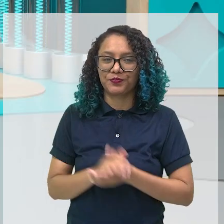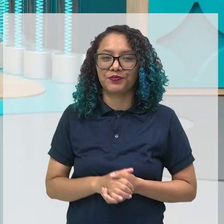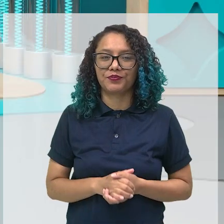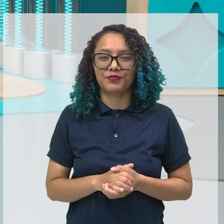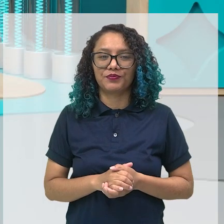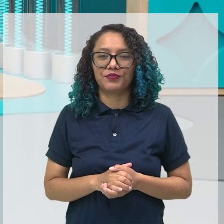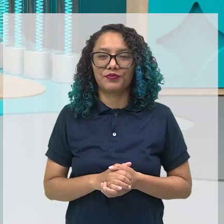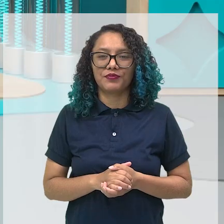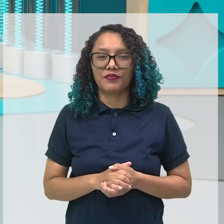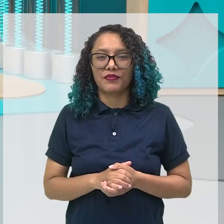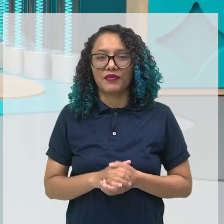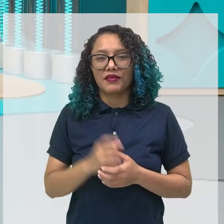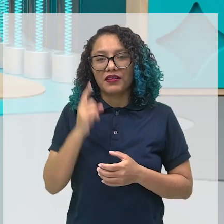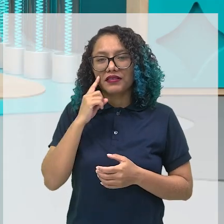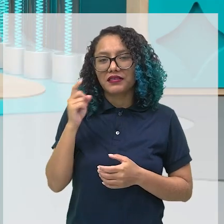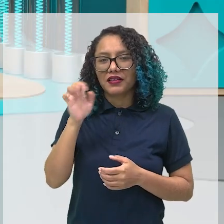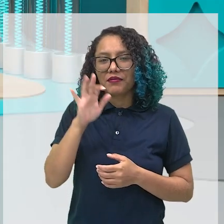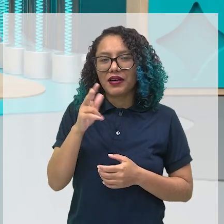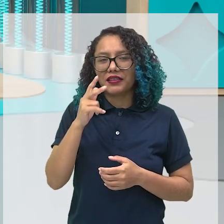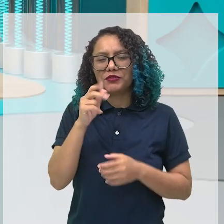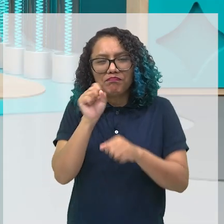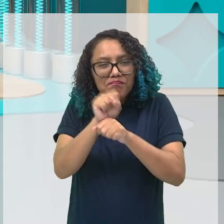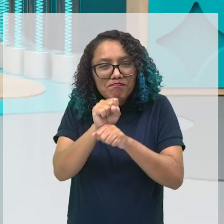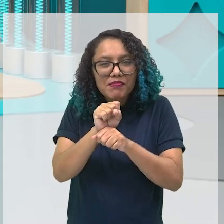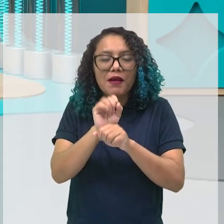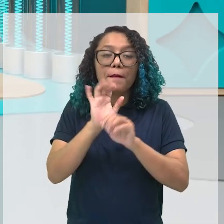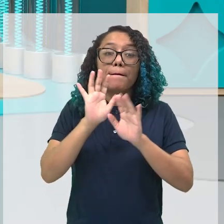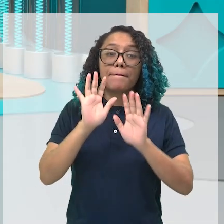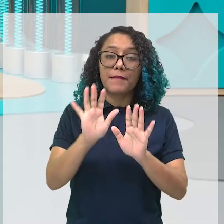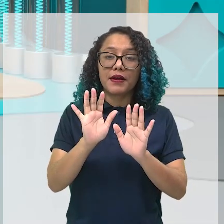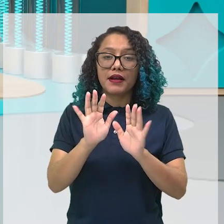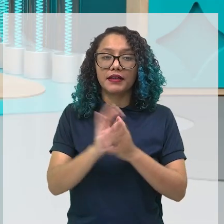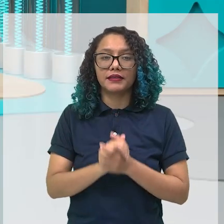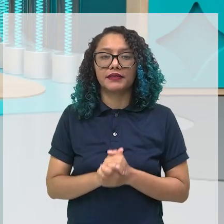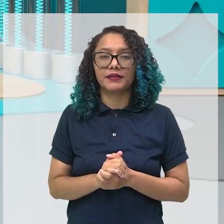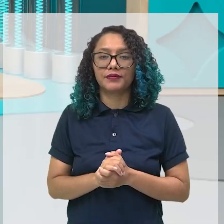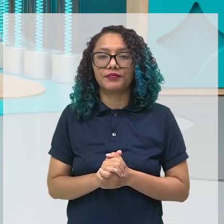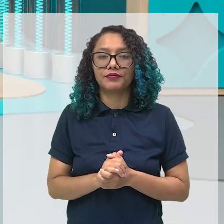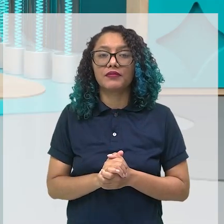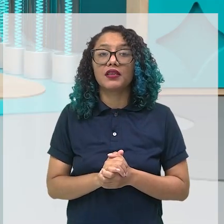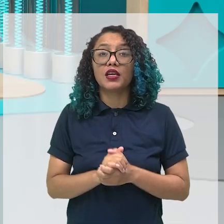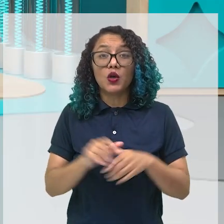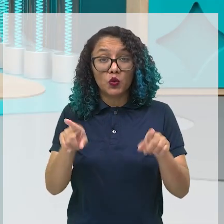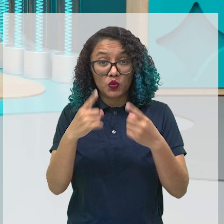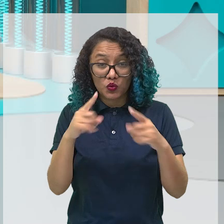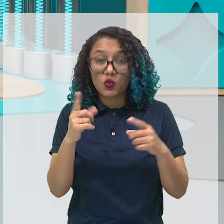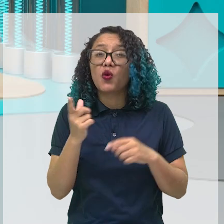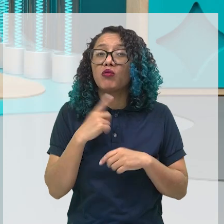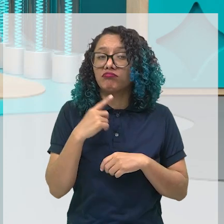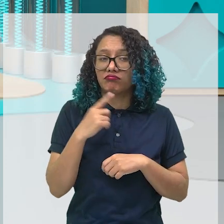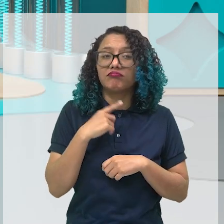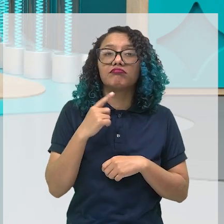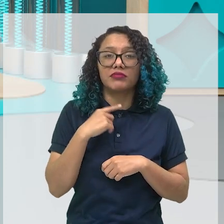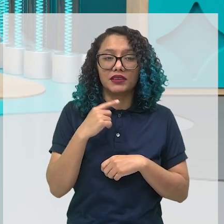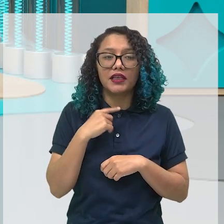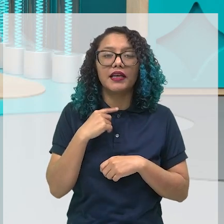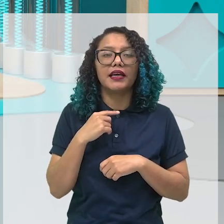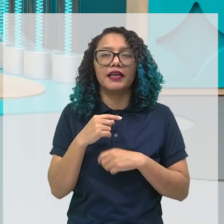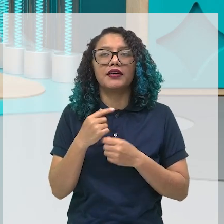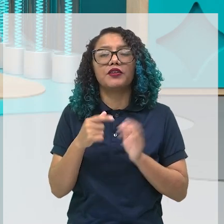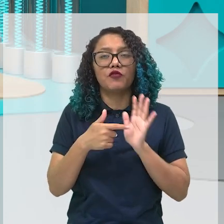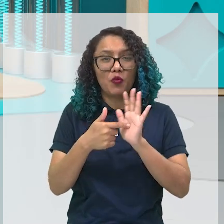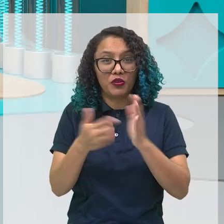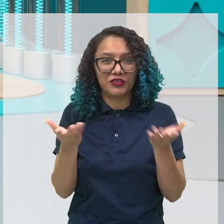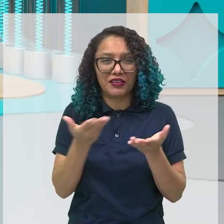igual aquelas imagens do começo, né, seja um vídeo estático. Esse vídeo ele é embalado por som, ele vai se movimentar aqui e a